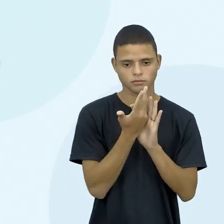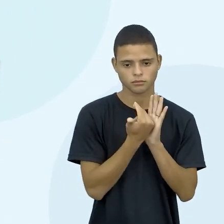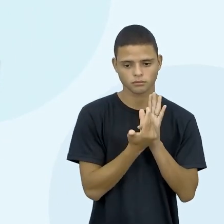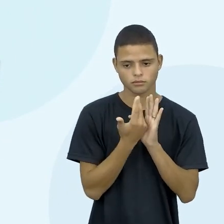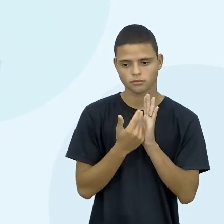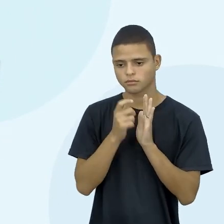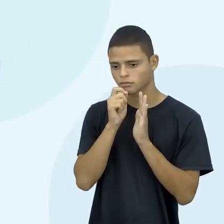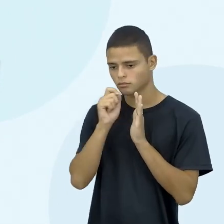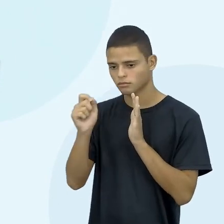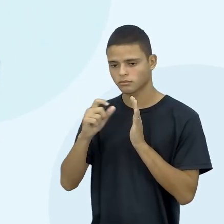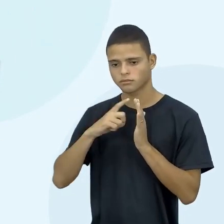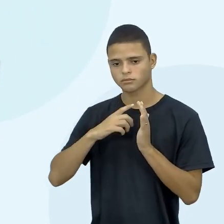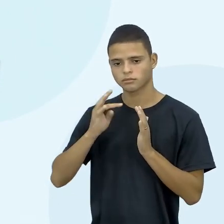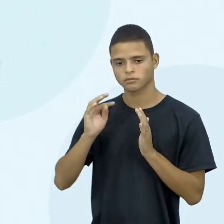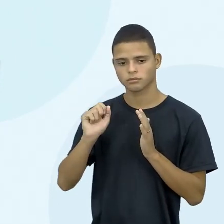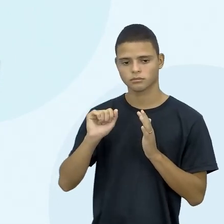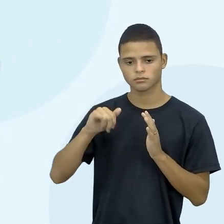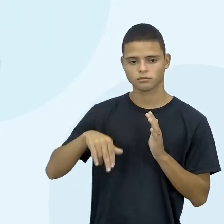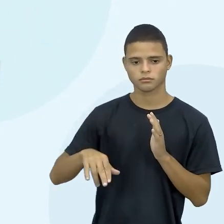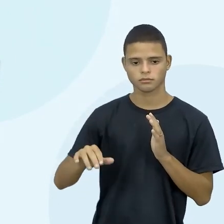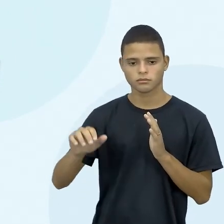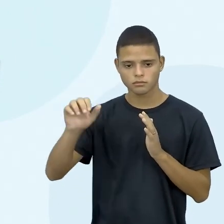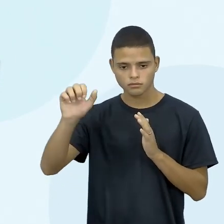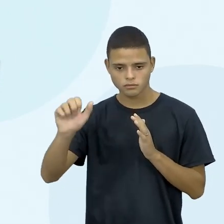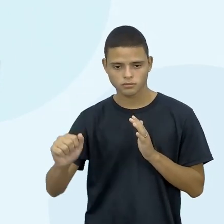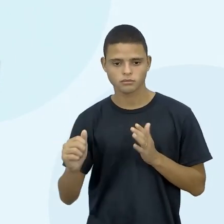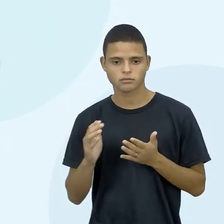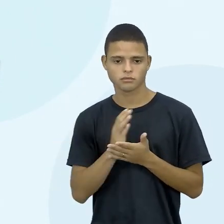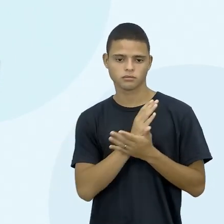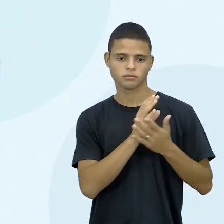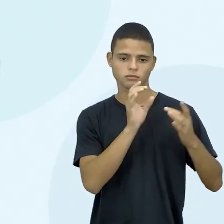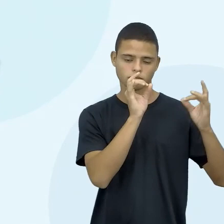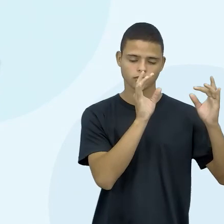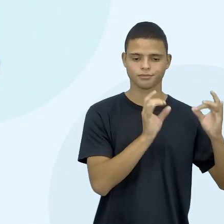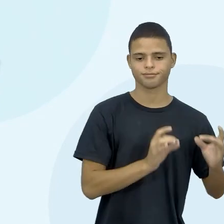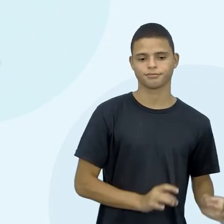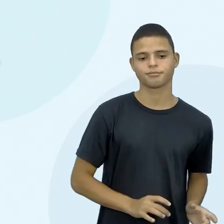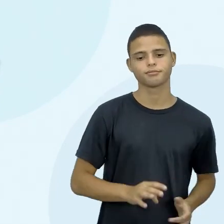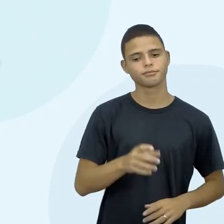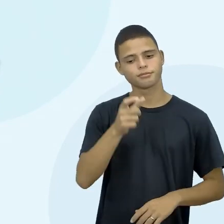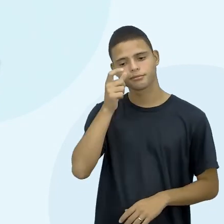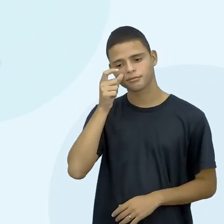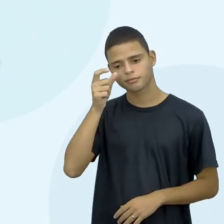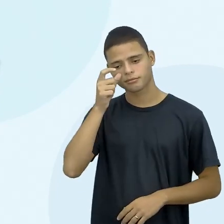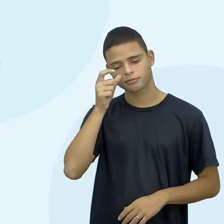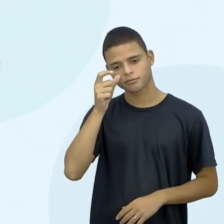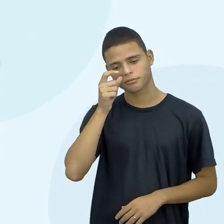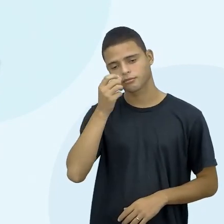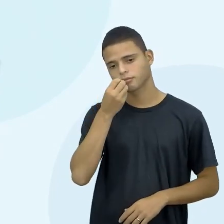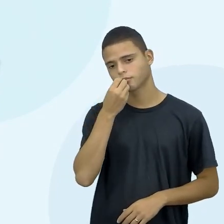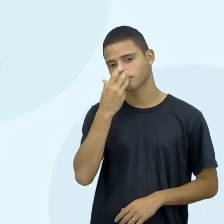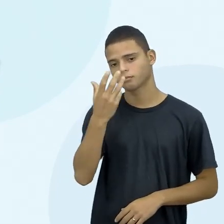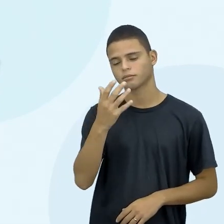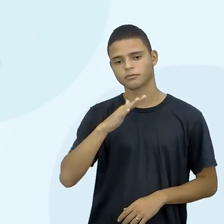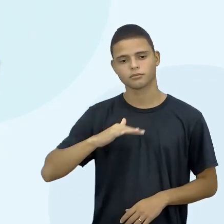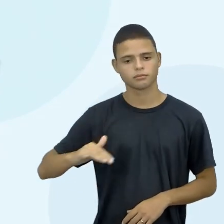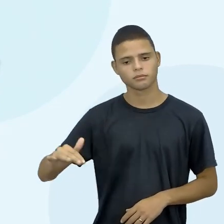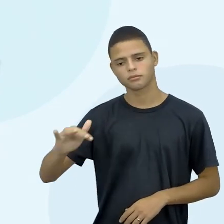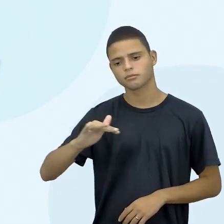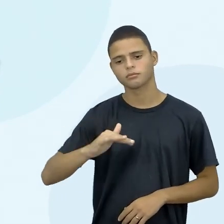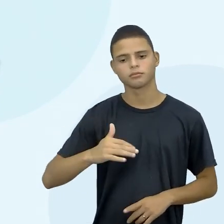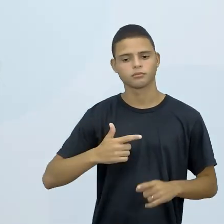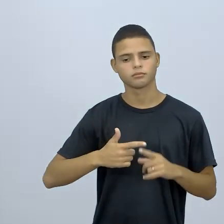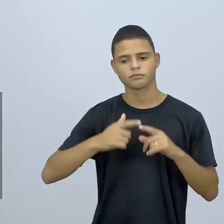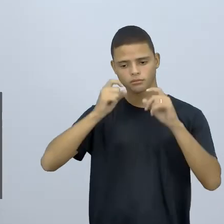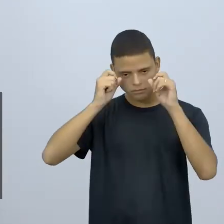fotoreportagem. Tivemos a Tânia aqui colocando esses pontos que foram bem marcantes aí para todo mundo, porque nos